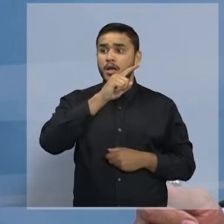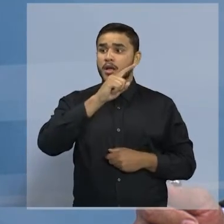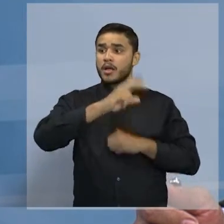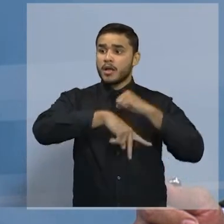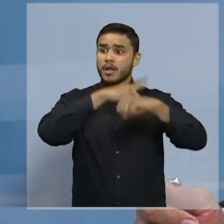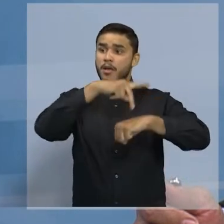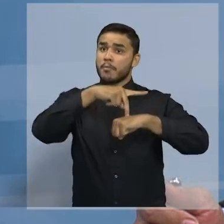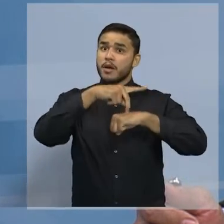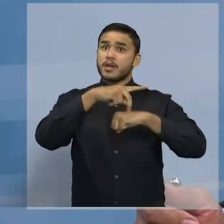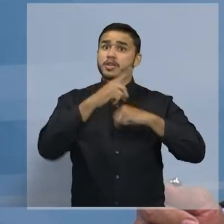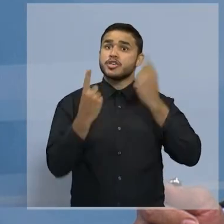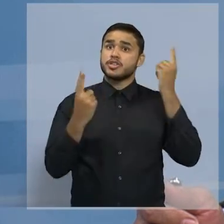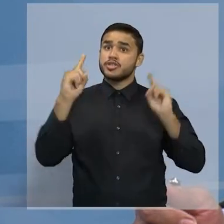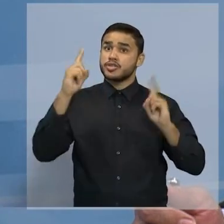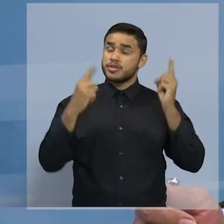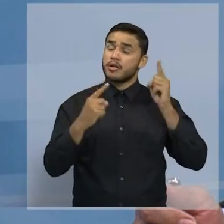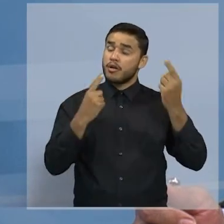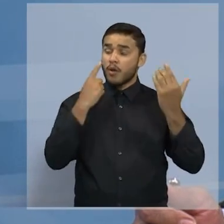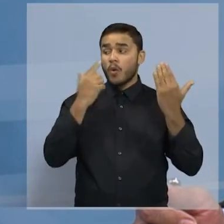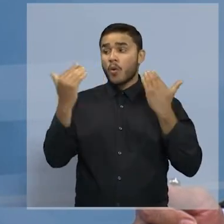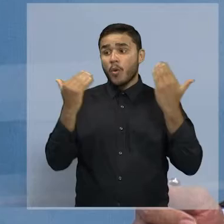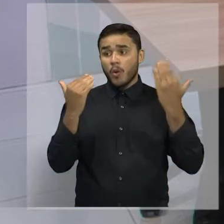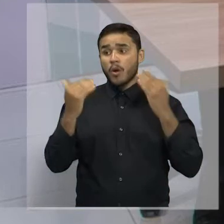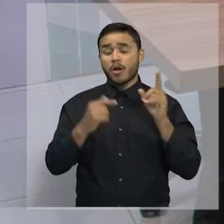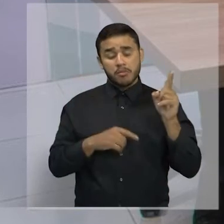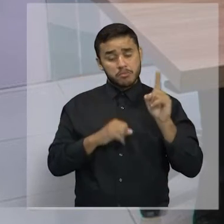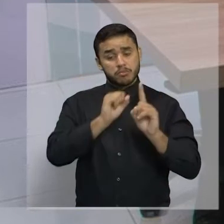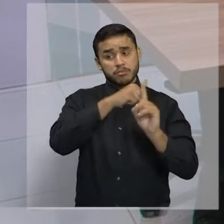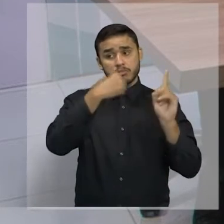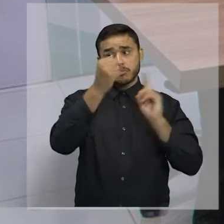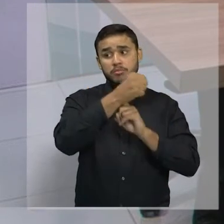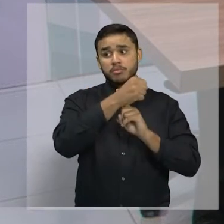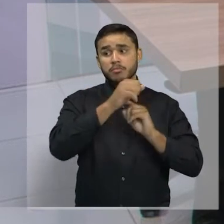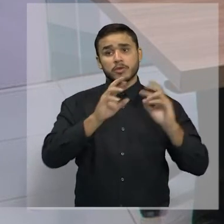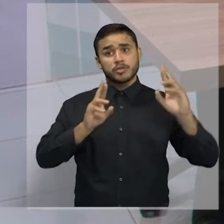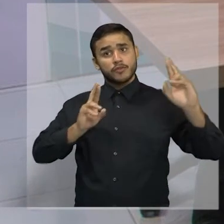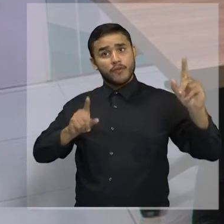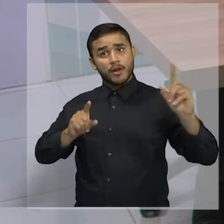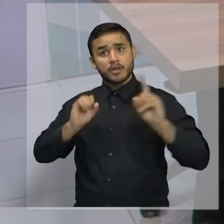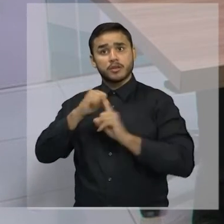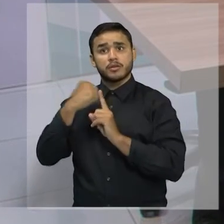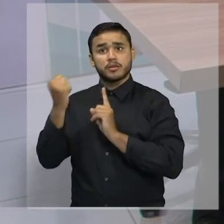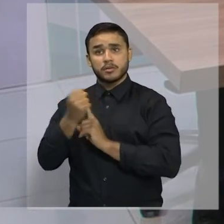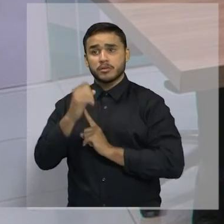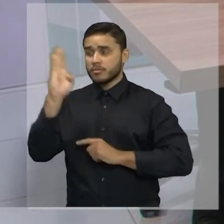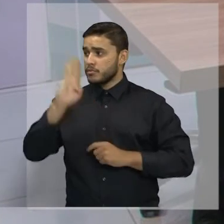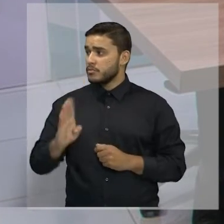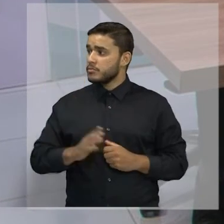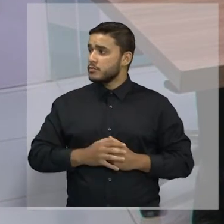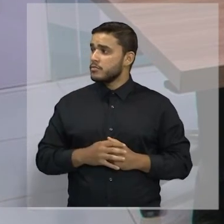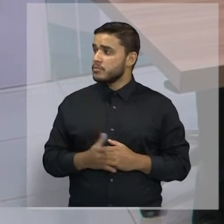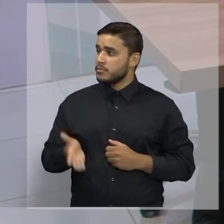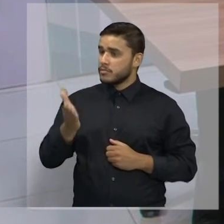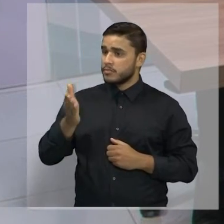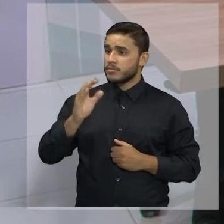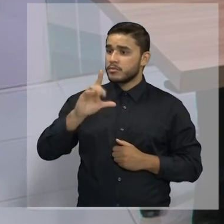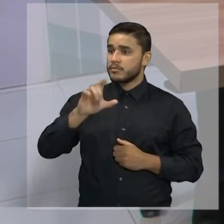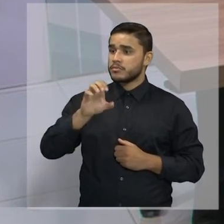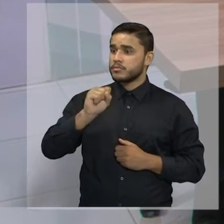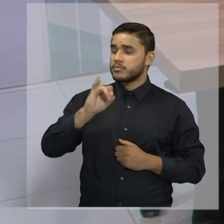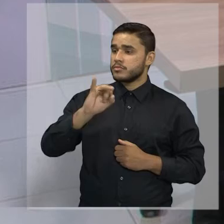na OCDE hoje. Incluído a renda na OCDE. A renda deles... Eu estou falando de uma sociedade completamente diferente da nossa. Clésio,